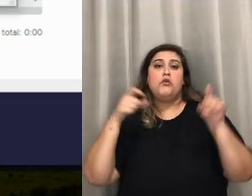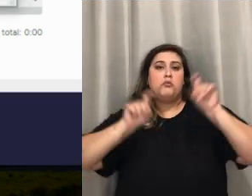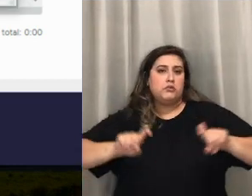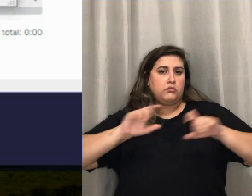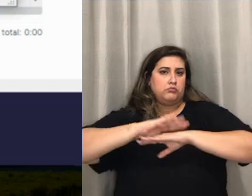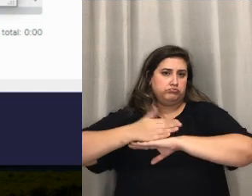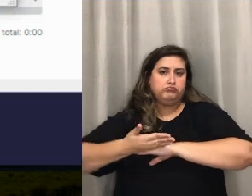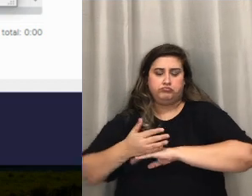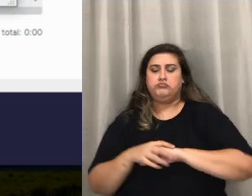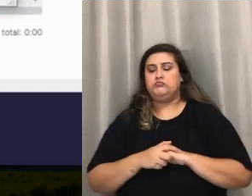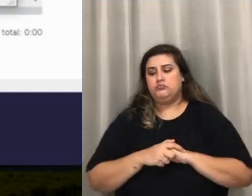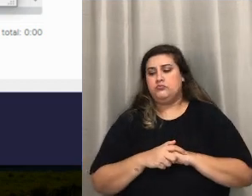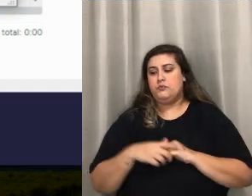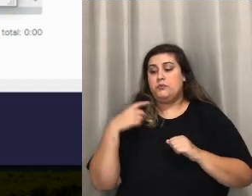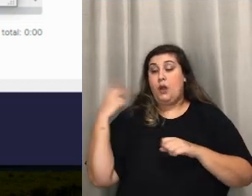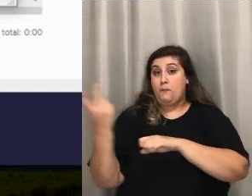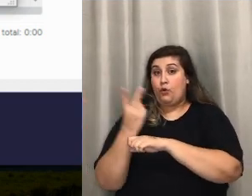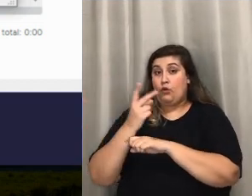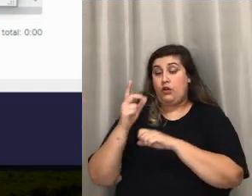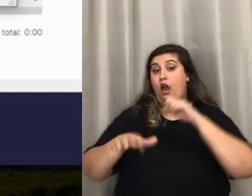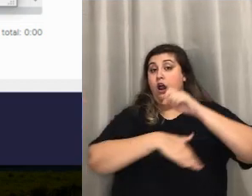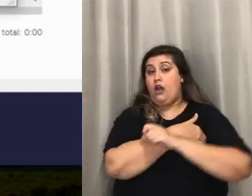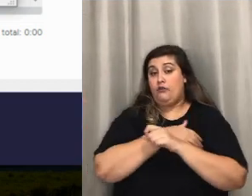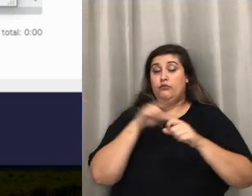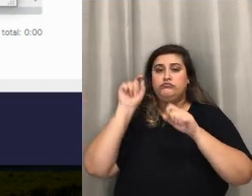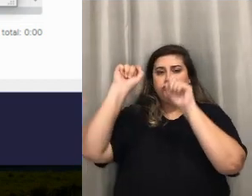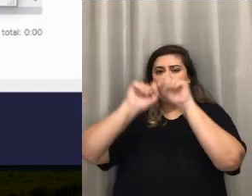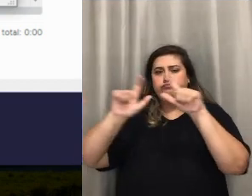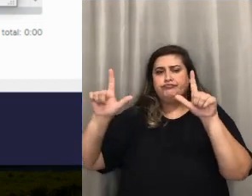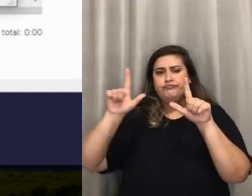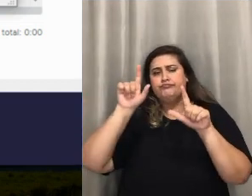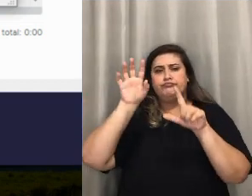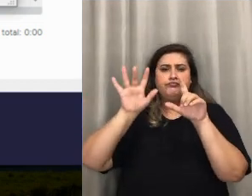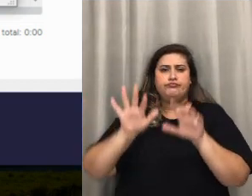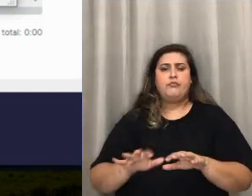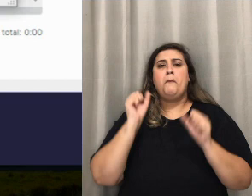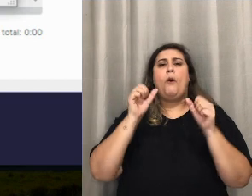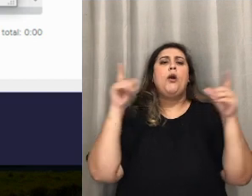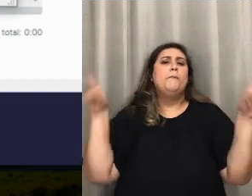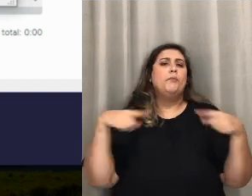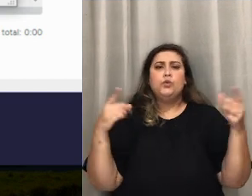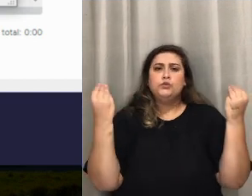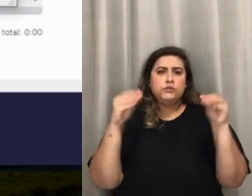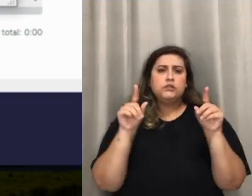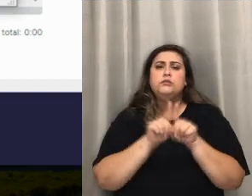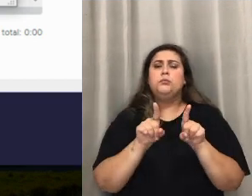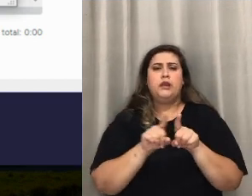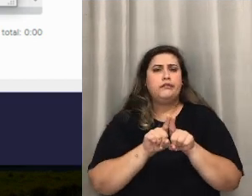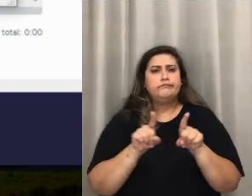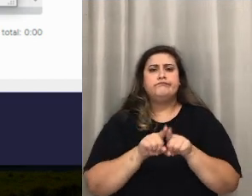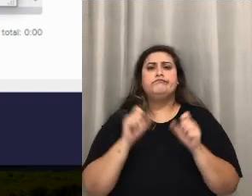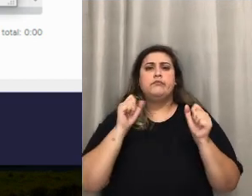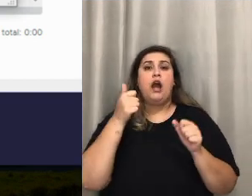computador. Por exemplo, eu vou procurar aqui. Eu posso ainda inserir também uma música, uma parte de